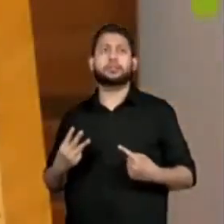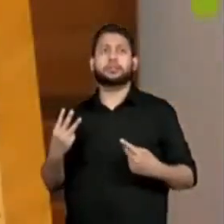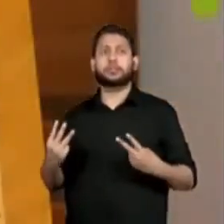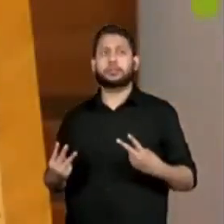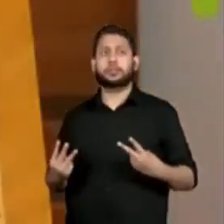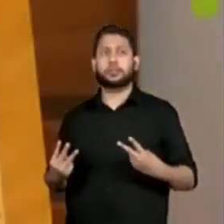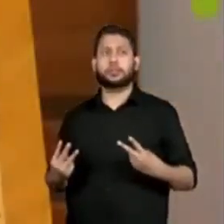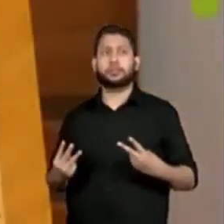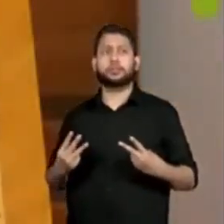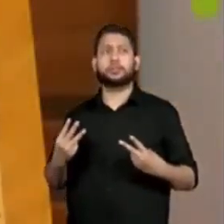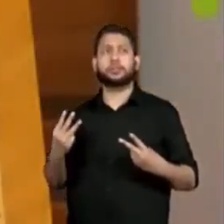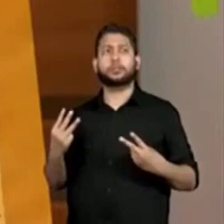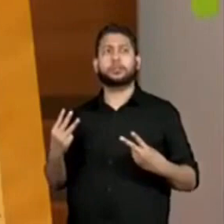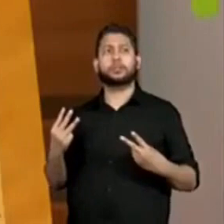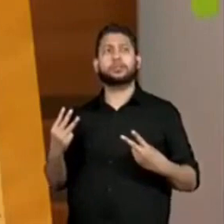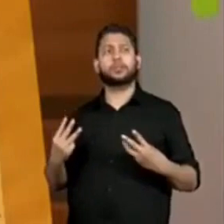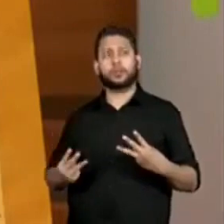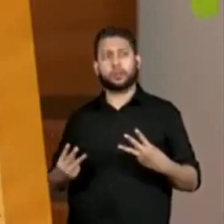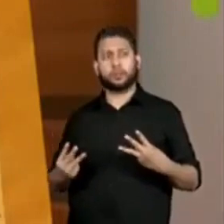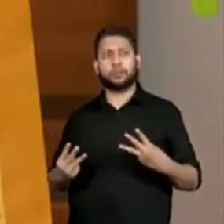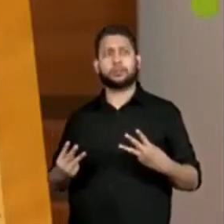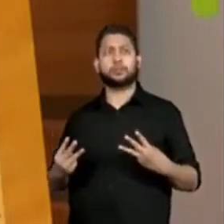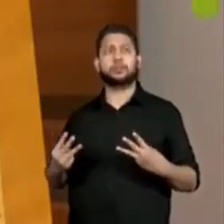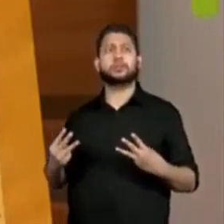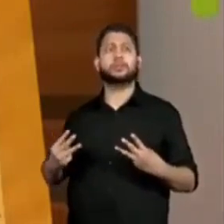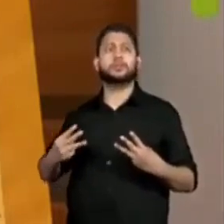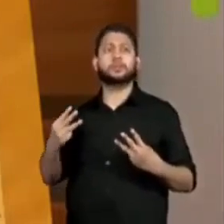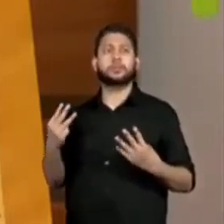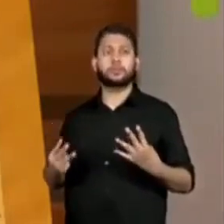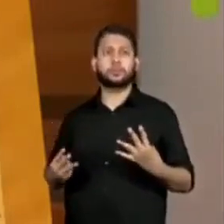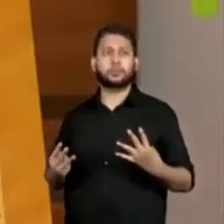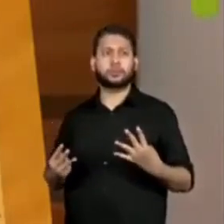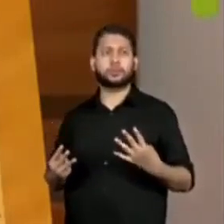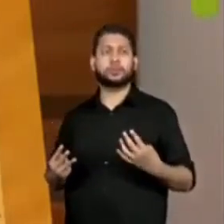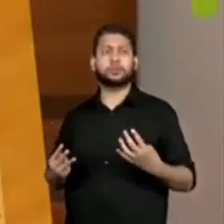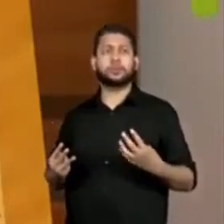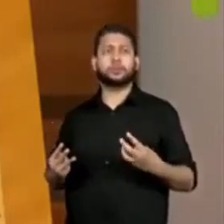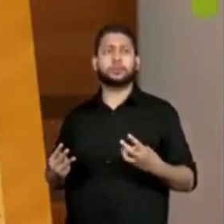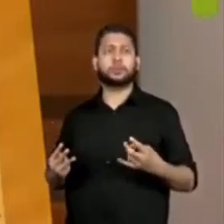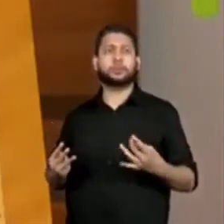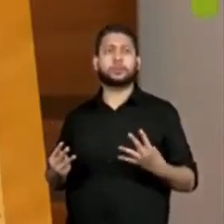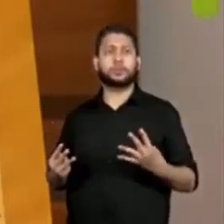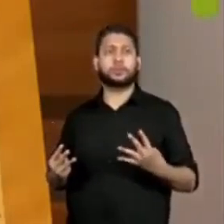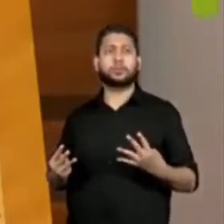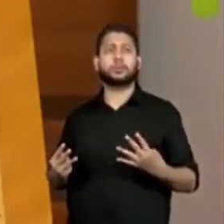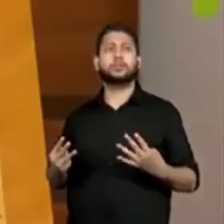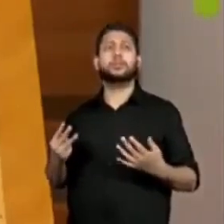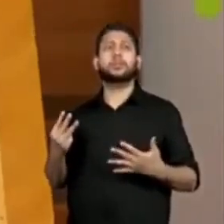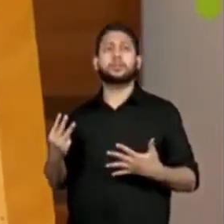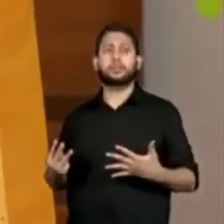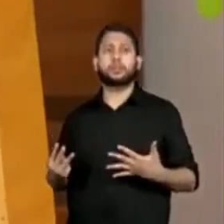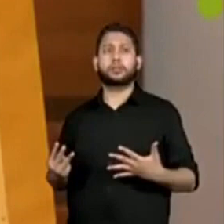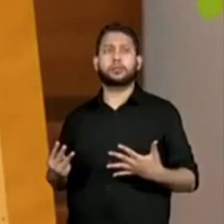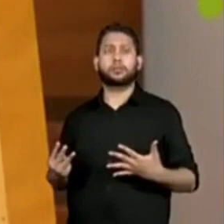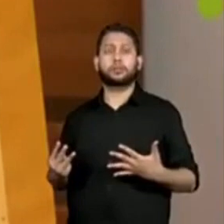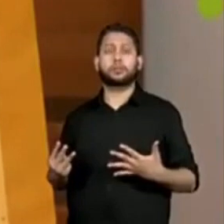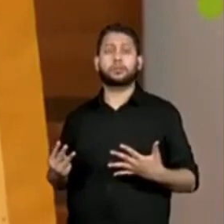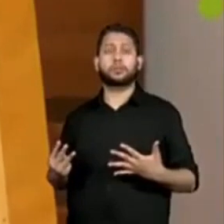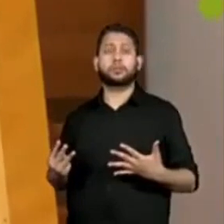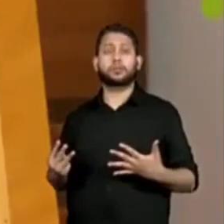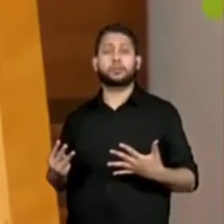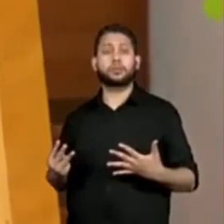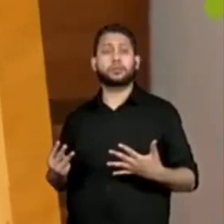há sete oito nove dez 11 12 13 14 15